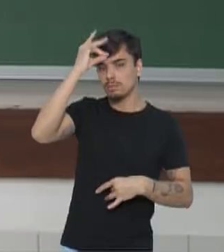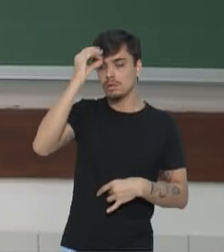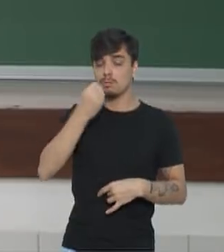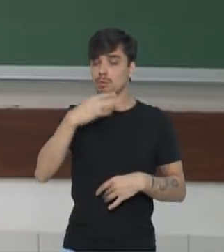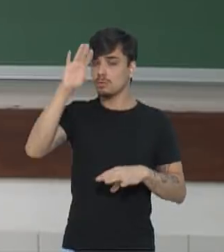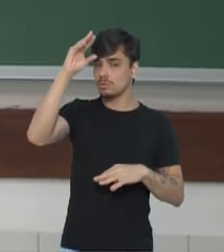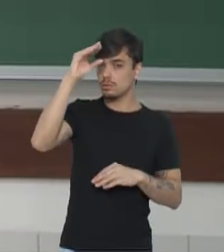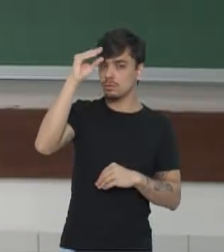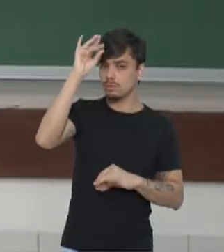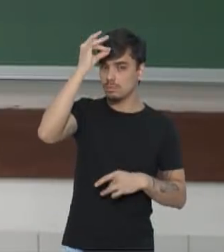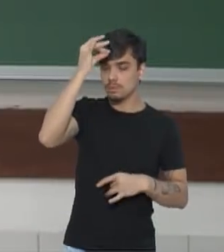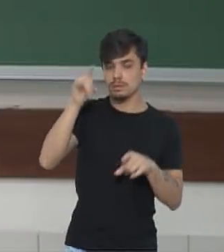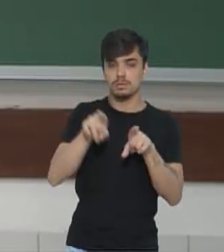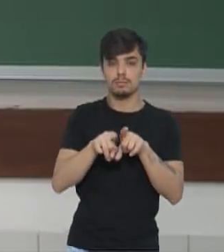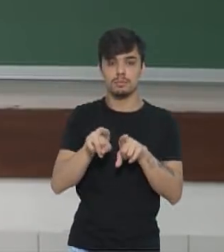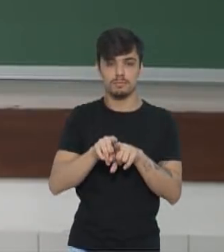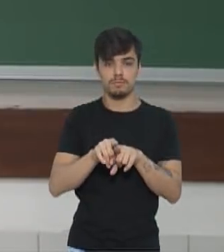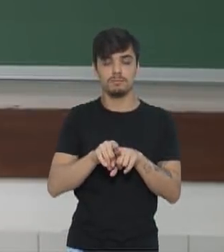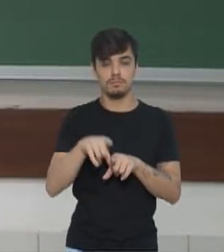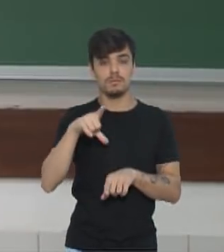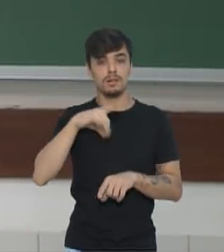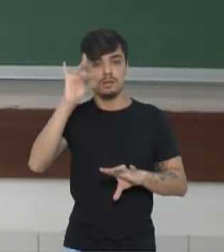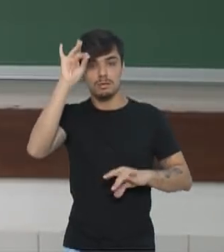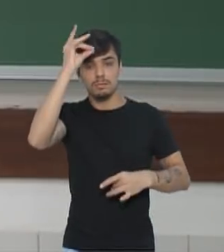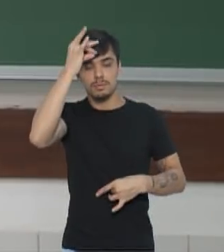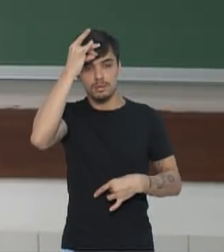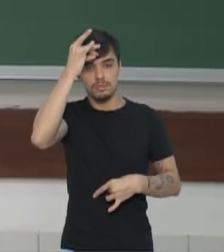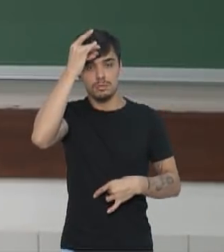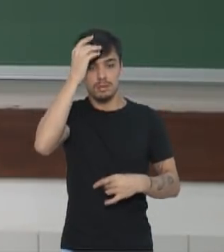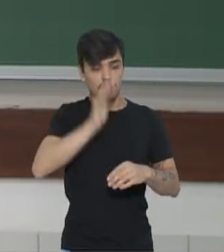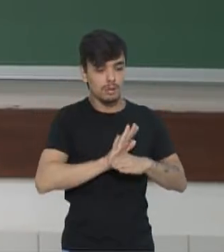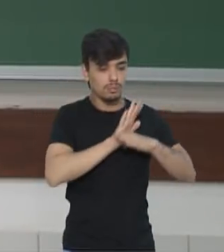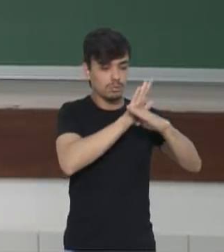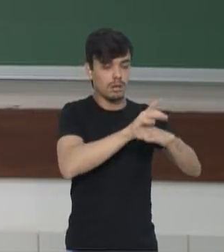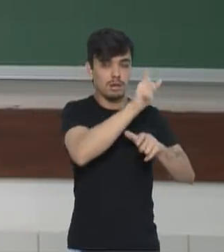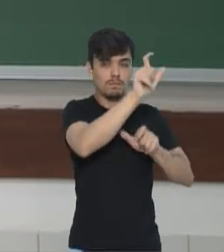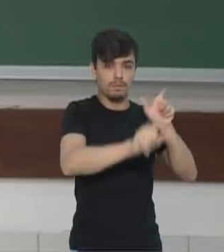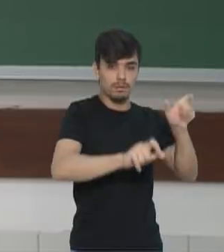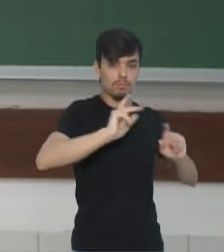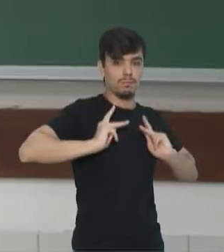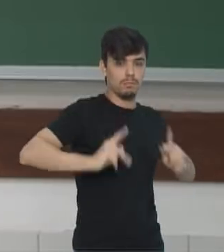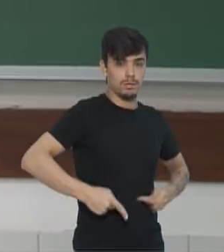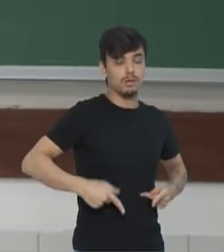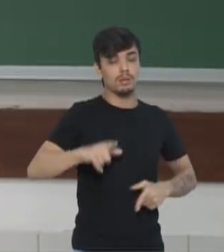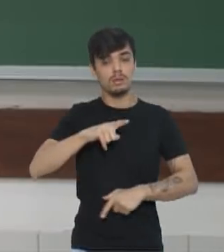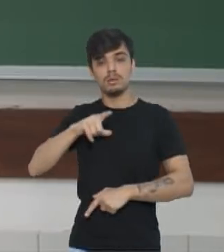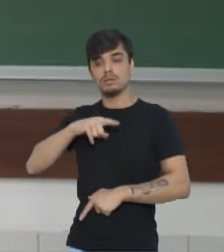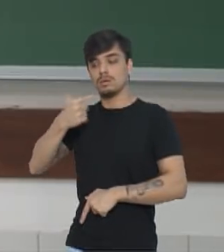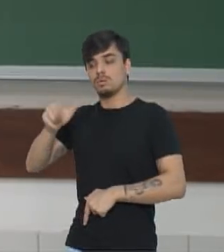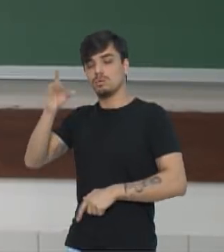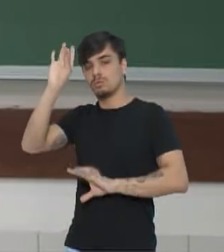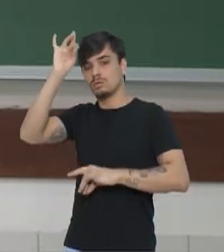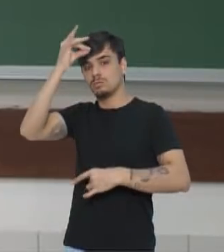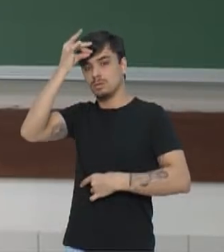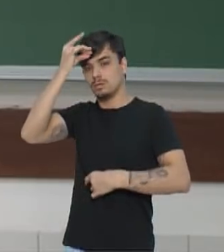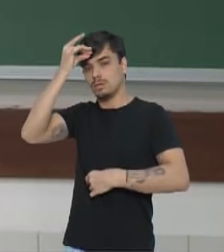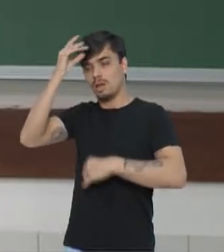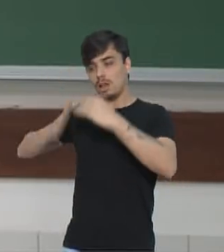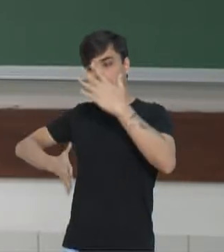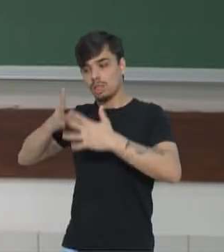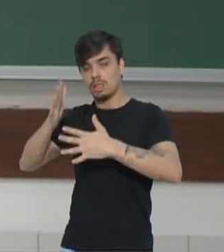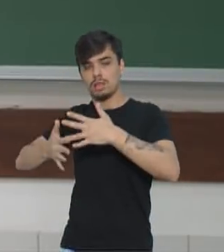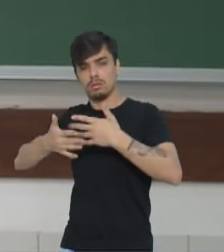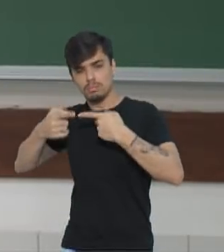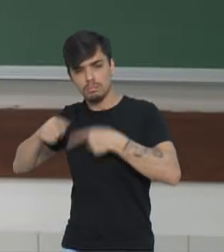que ajudavam o ser humano e haviam espíritos que atrapalhavam o ser humano. E para eles era uma multiplicidade,